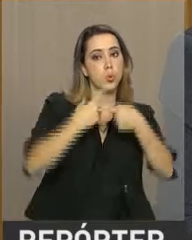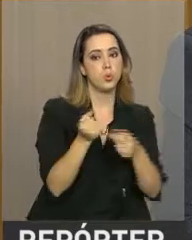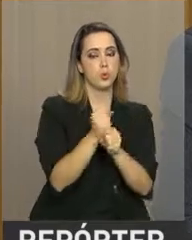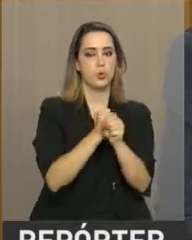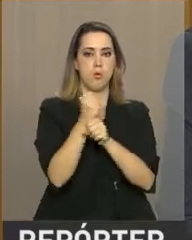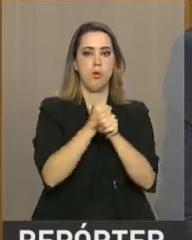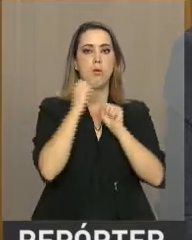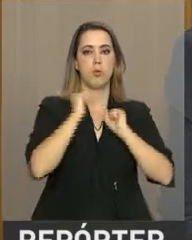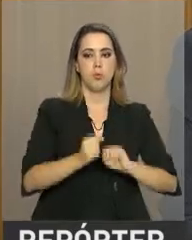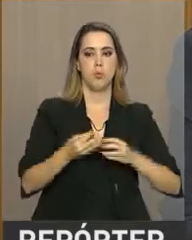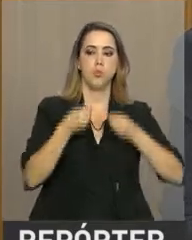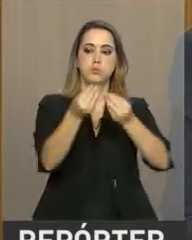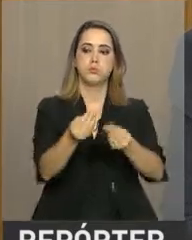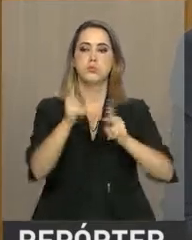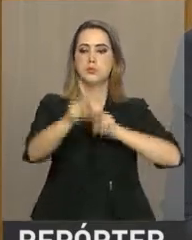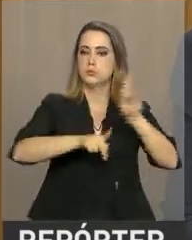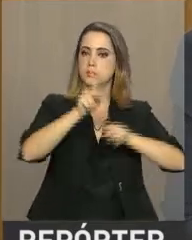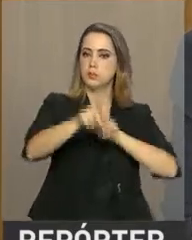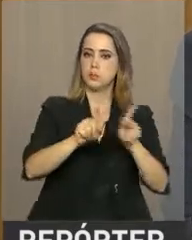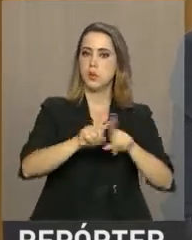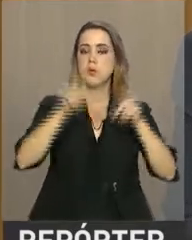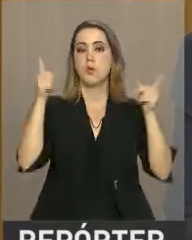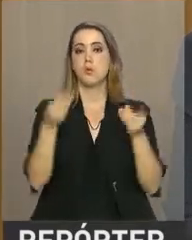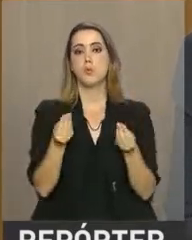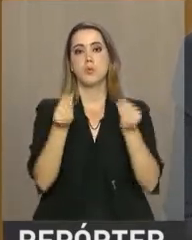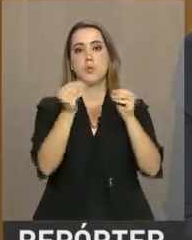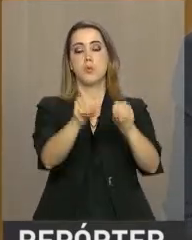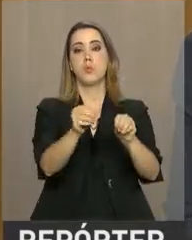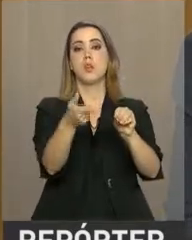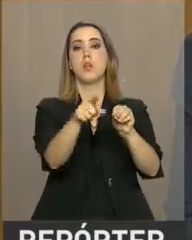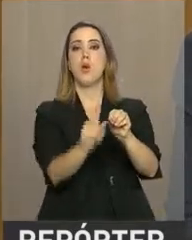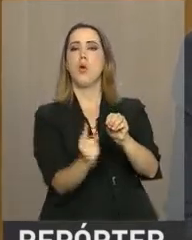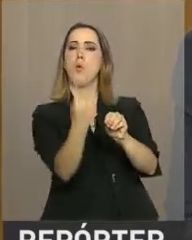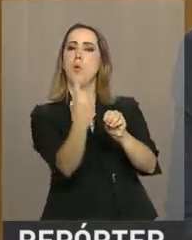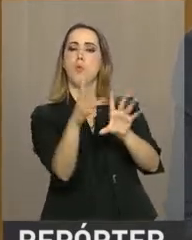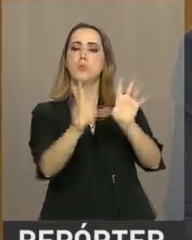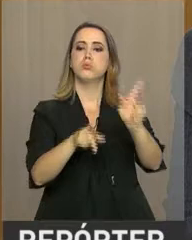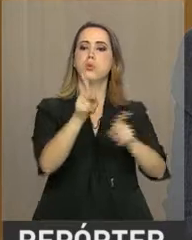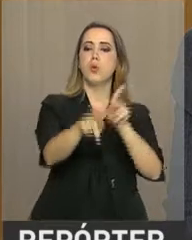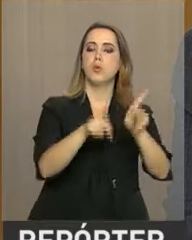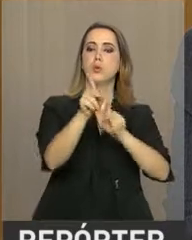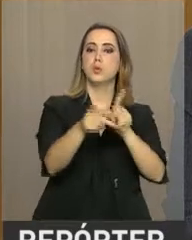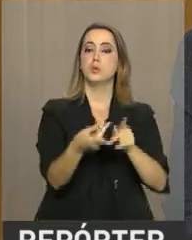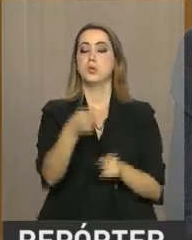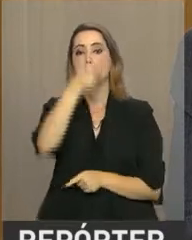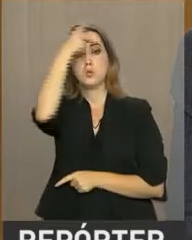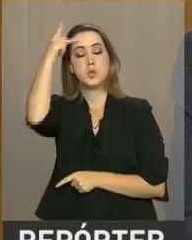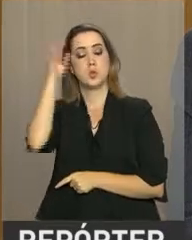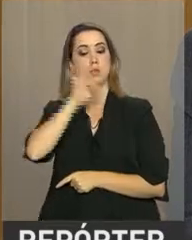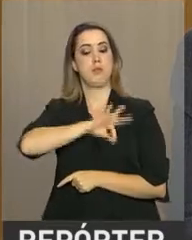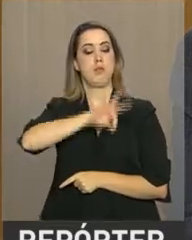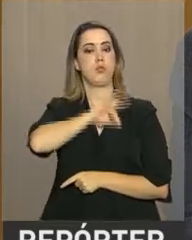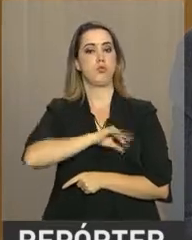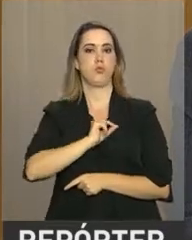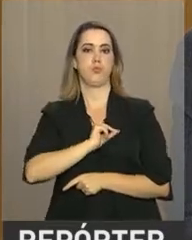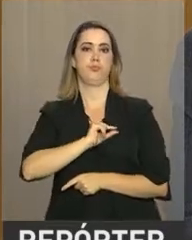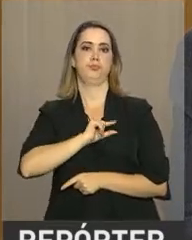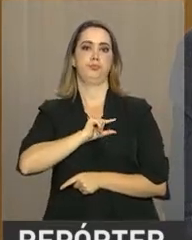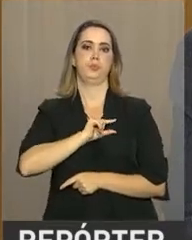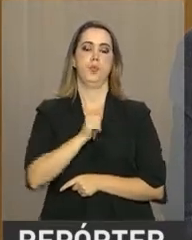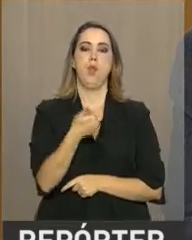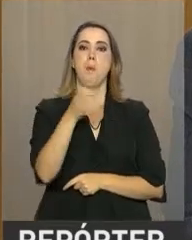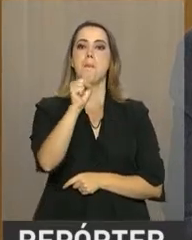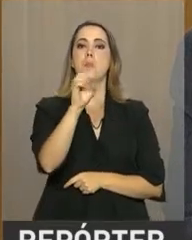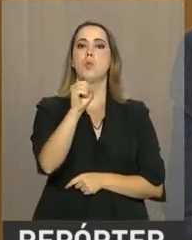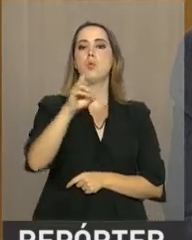para a população faz destinada a um público bastante específico de renda de até 1.800 reais e